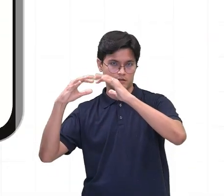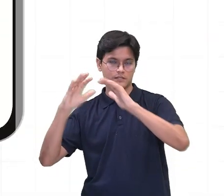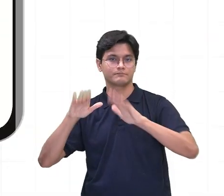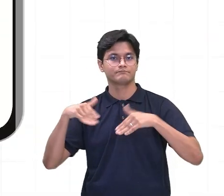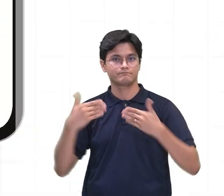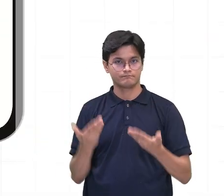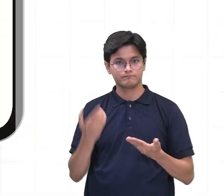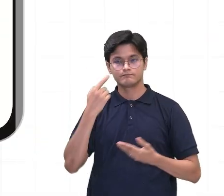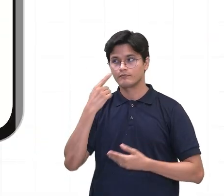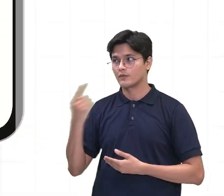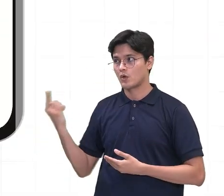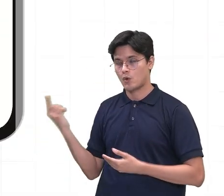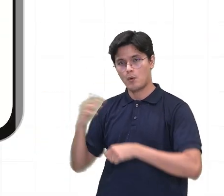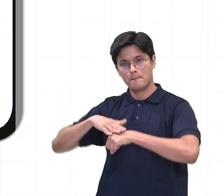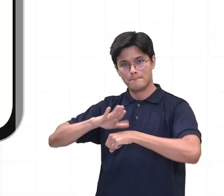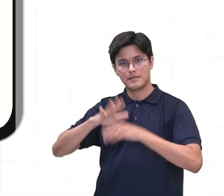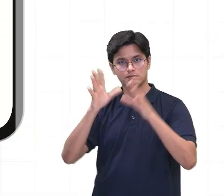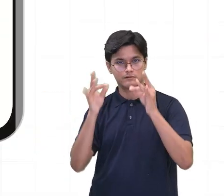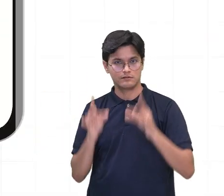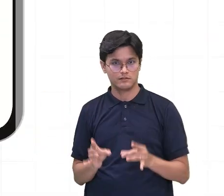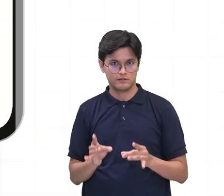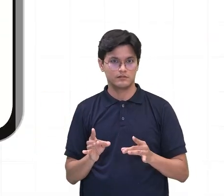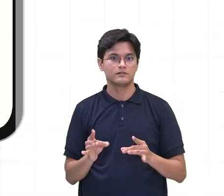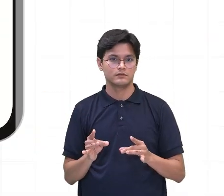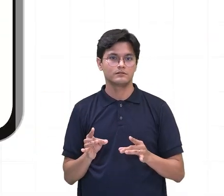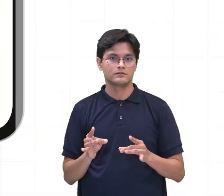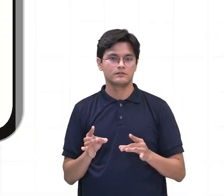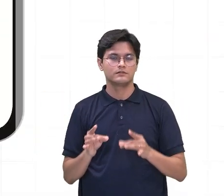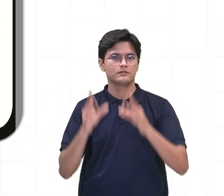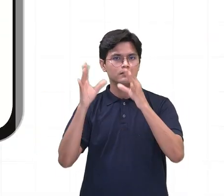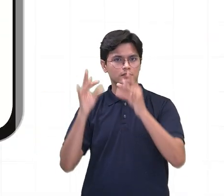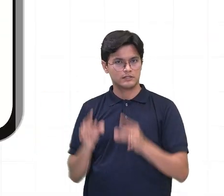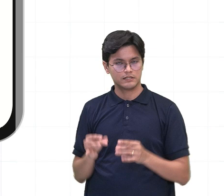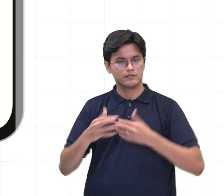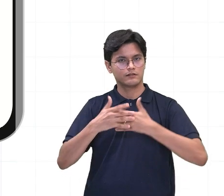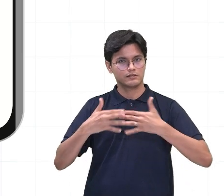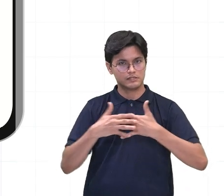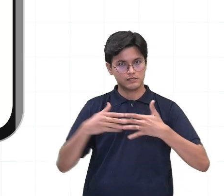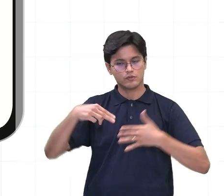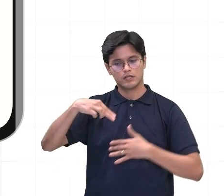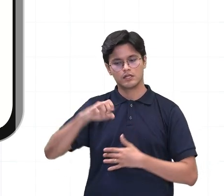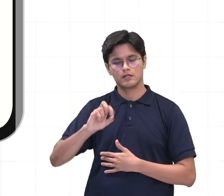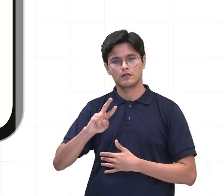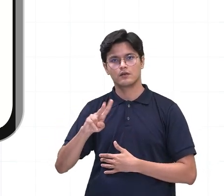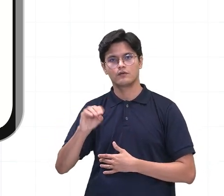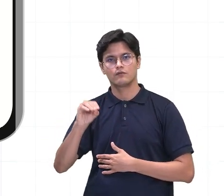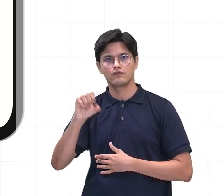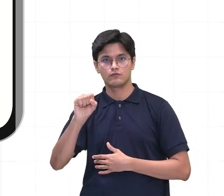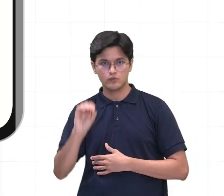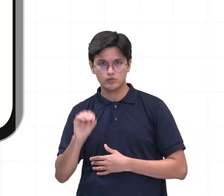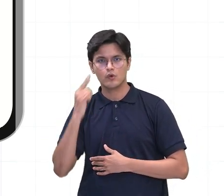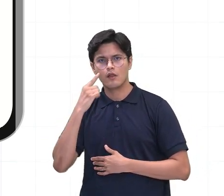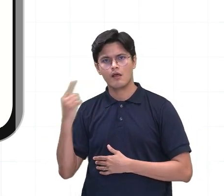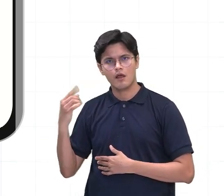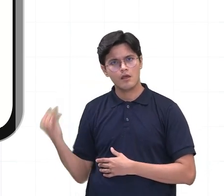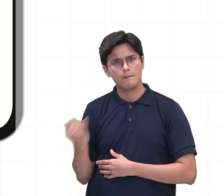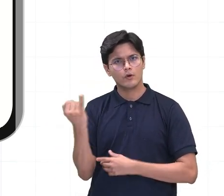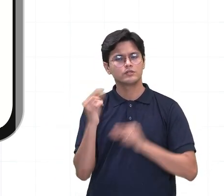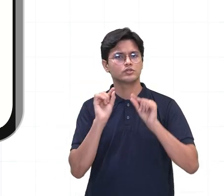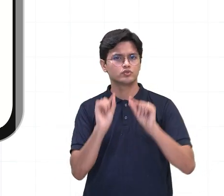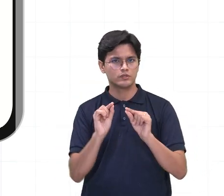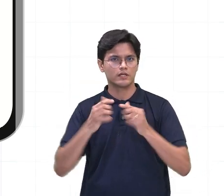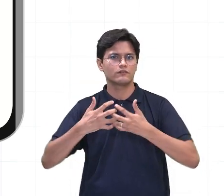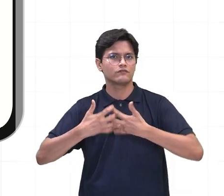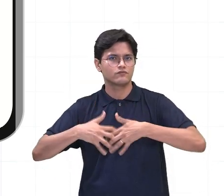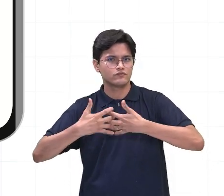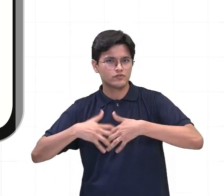mais detalhes relacionados ao sistema, ao tecido nervoso que faz parte desse sistema, que é essencial para o funcionamento